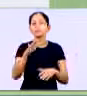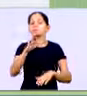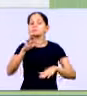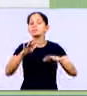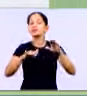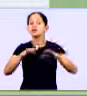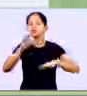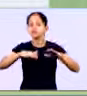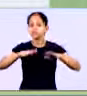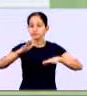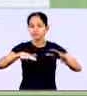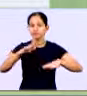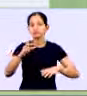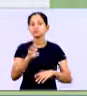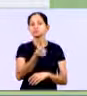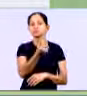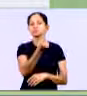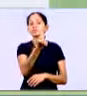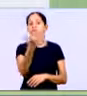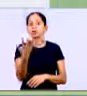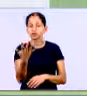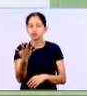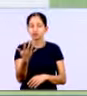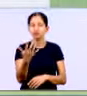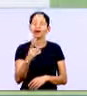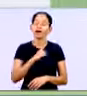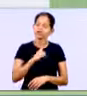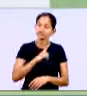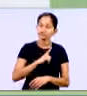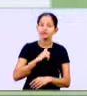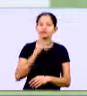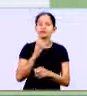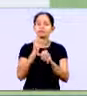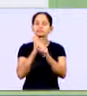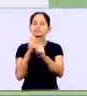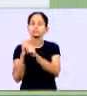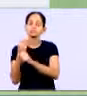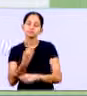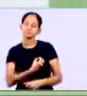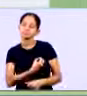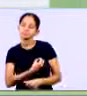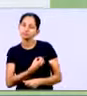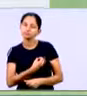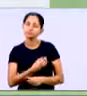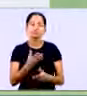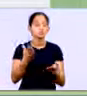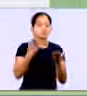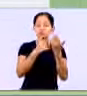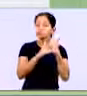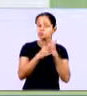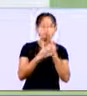a matéria-prima necessária seria de 15 quilos, né? E a necessidade de produção que seria essa,